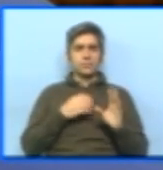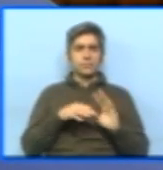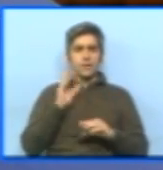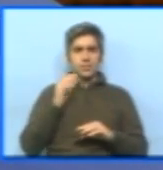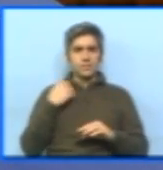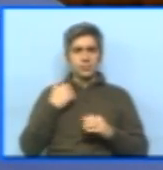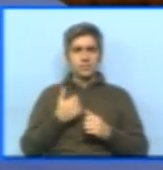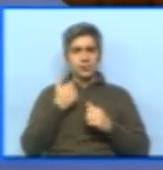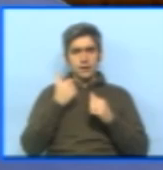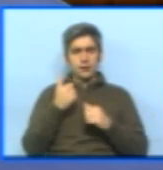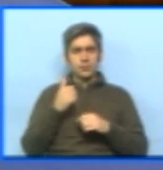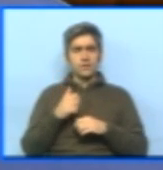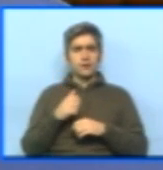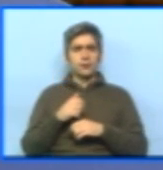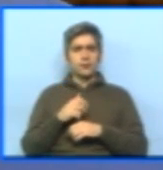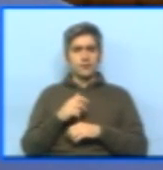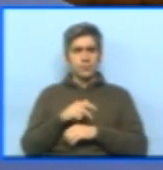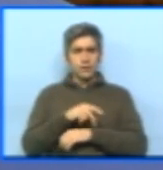na cidade de Ponta Delgada, mas não só.